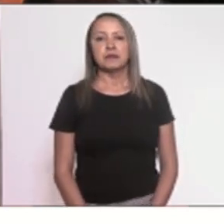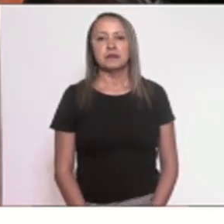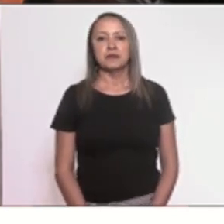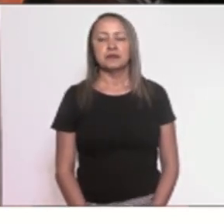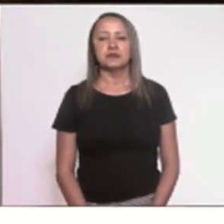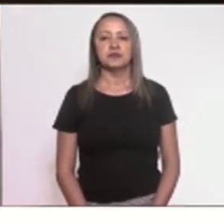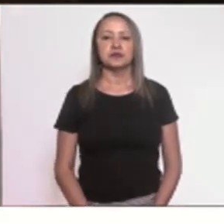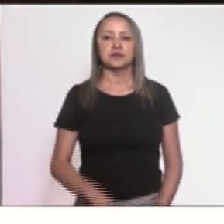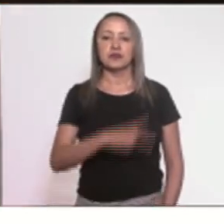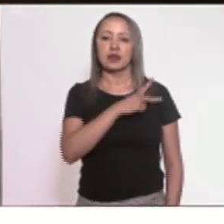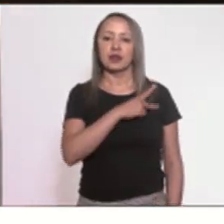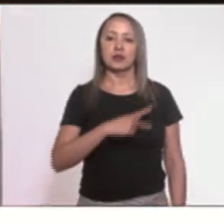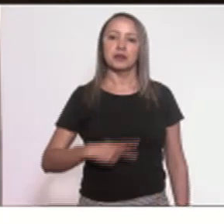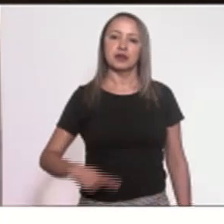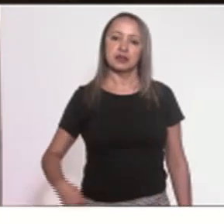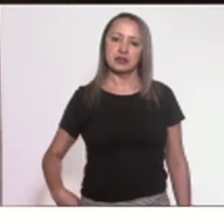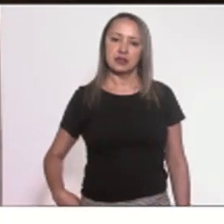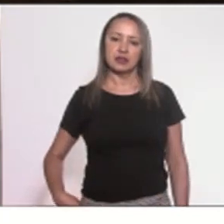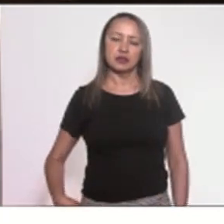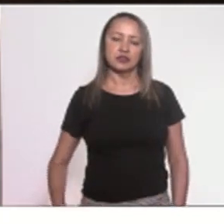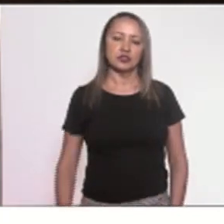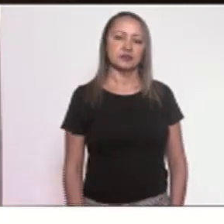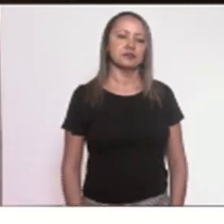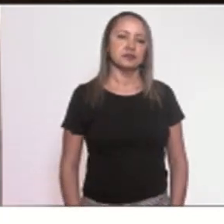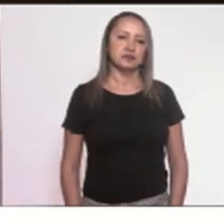Senhora Presidente,